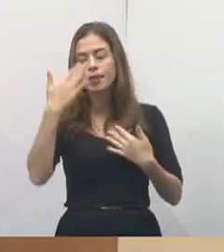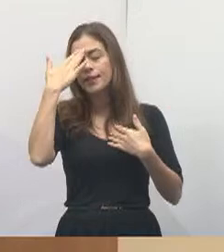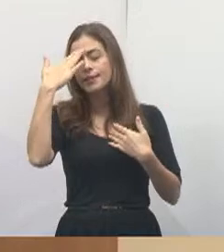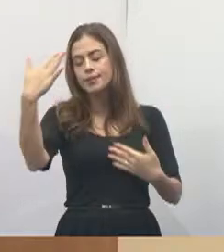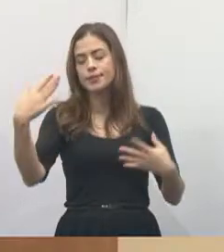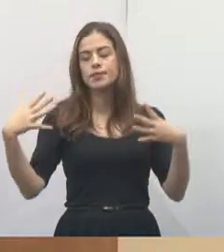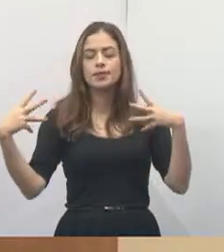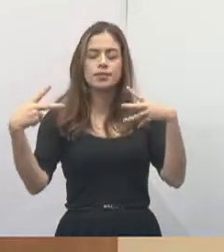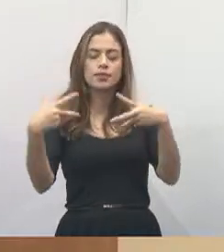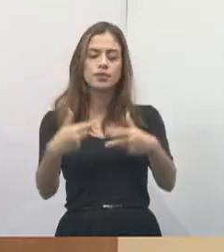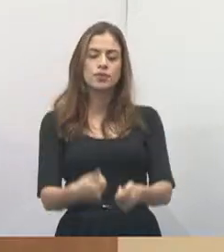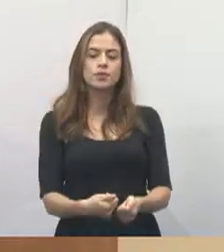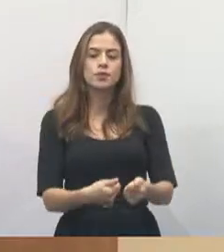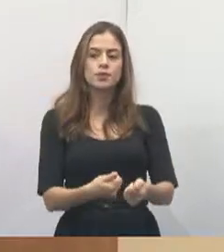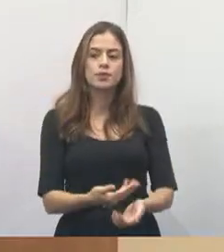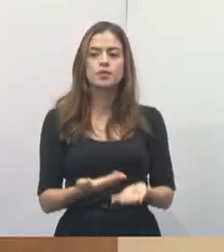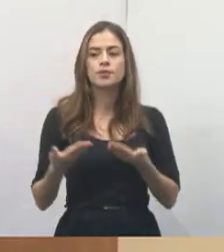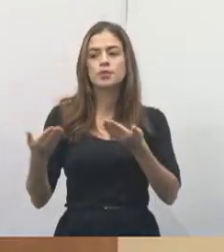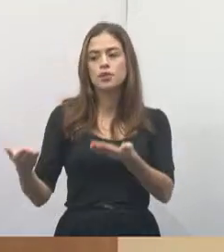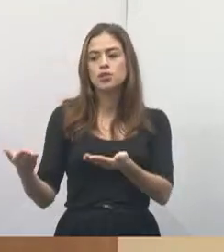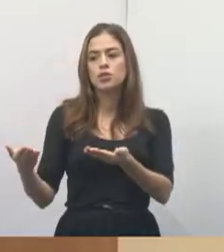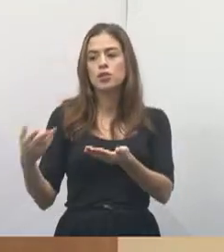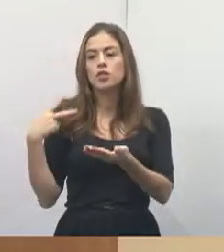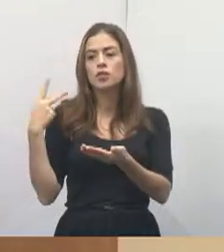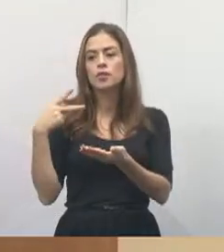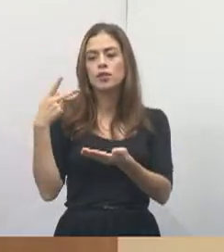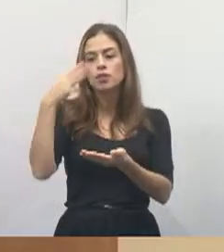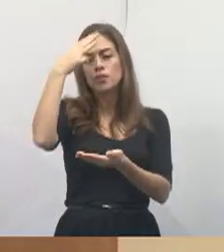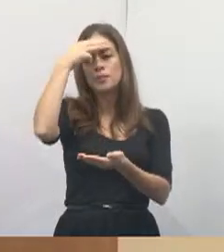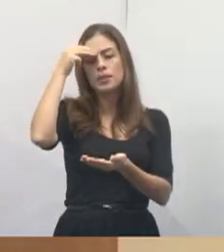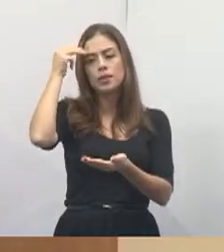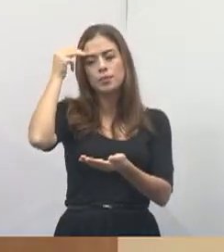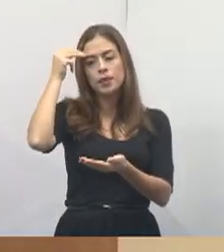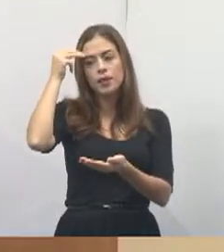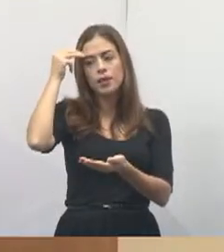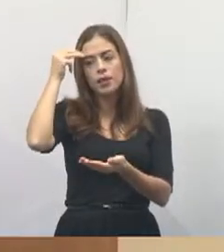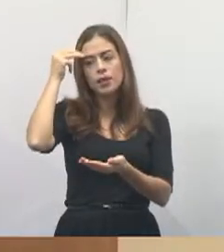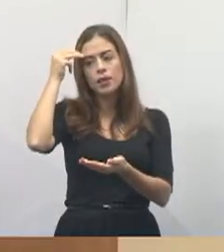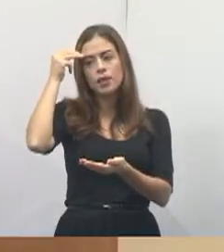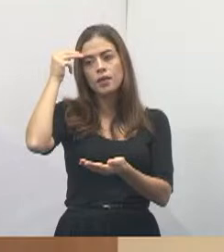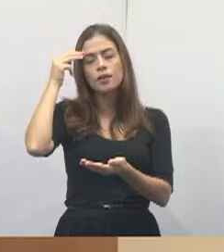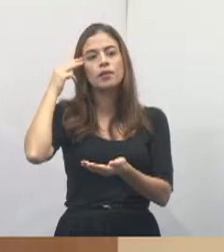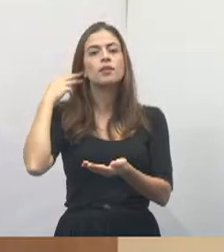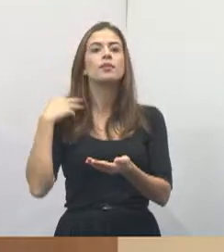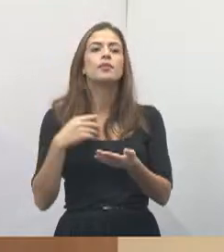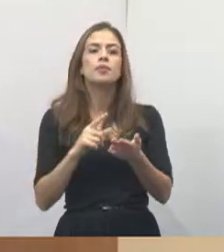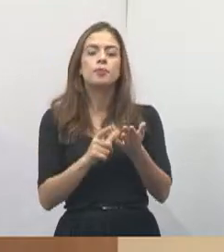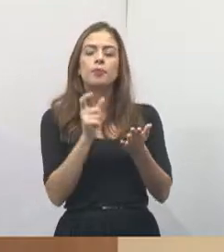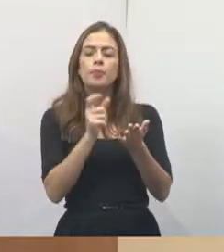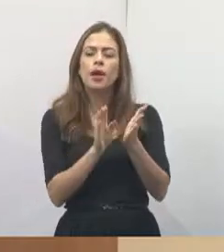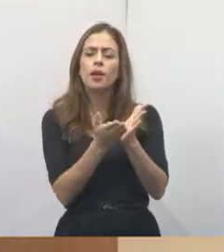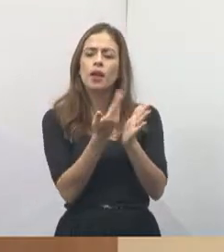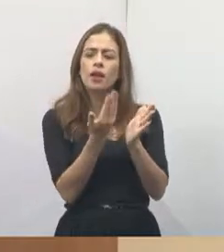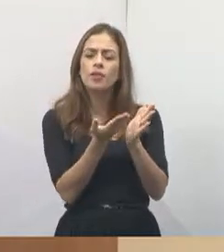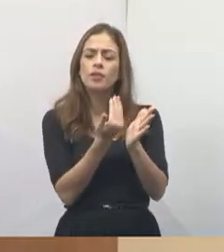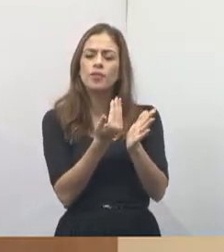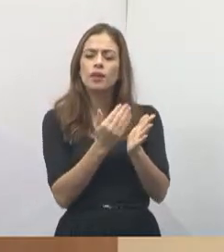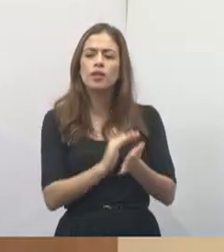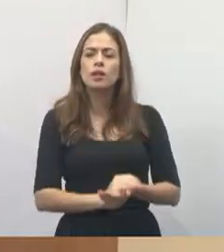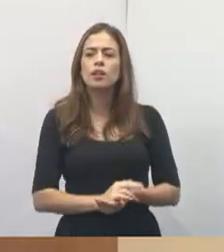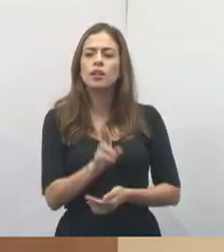vocês. Deixei com a vereadora Maria Amélia, eu acho que ela passou para vocês, uma pequena cartilha que a gente